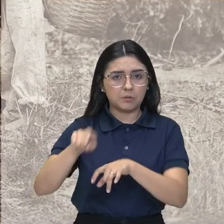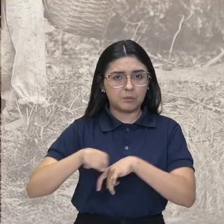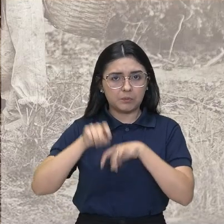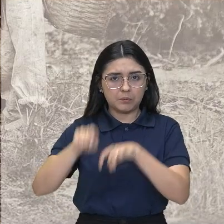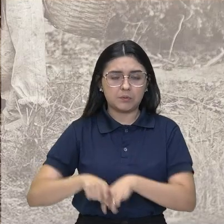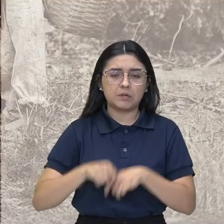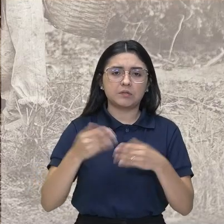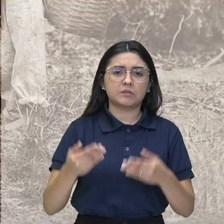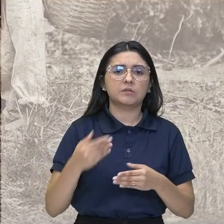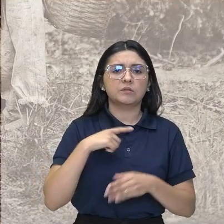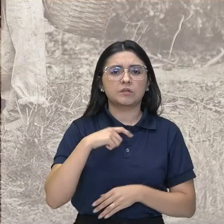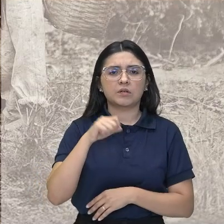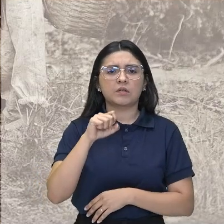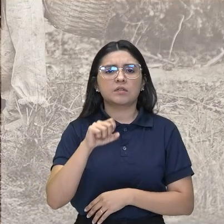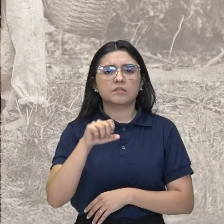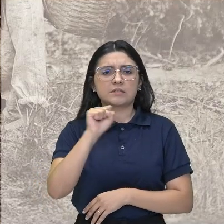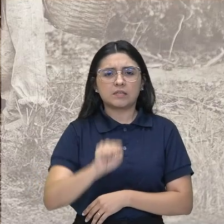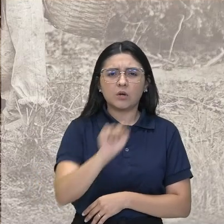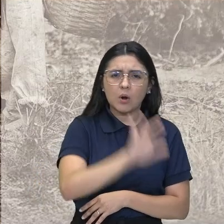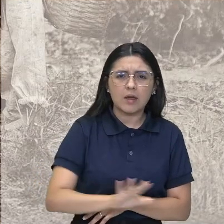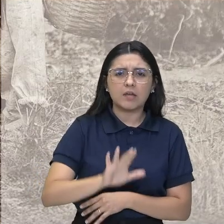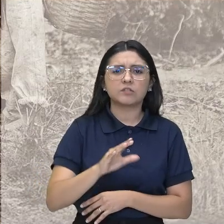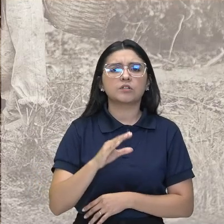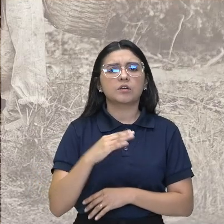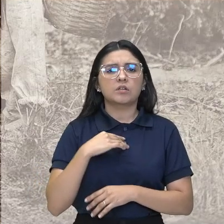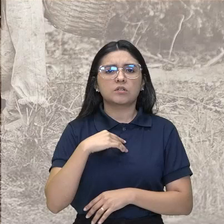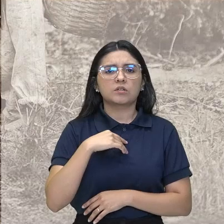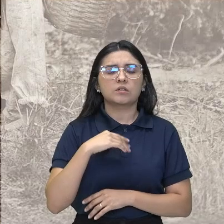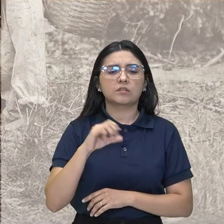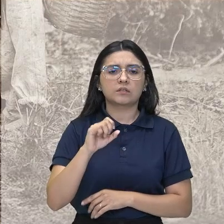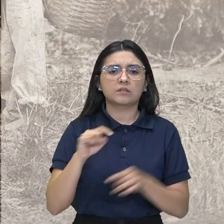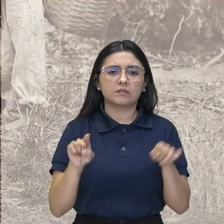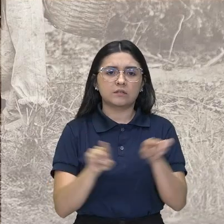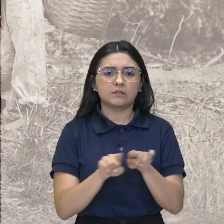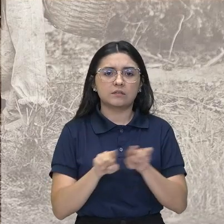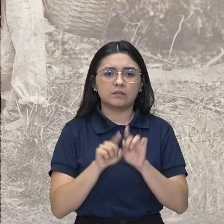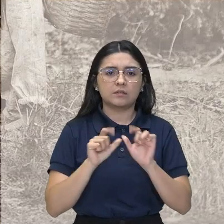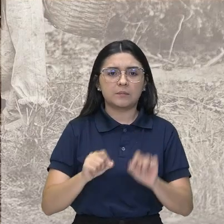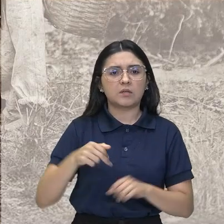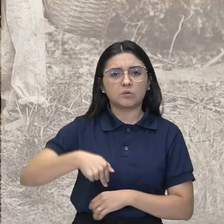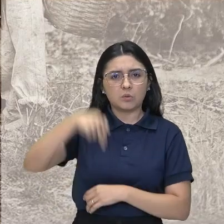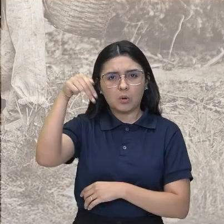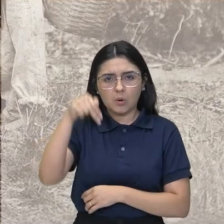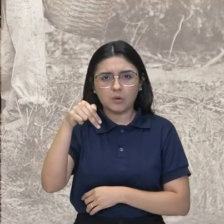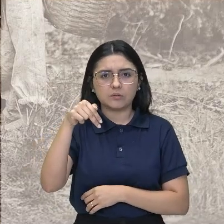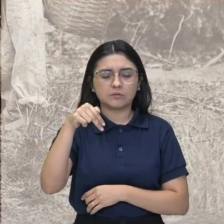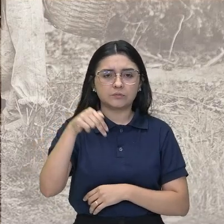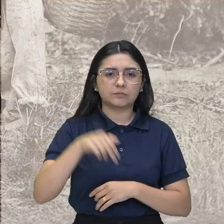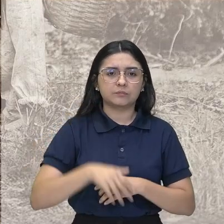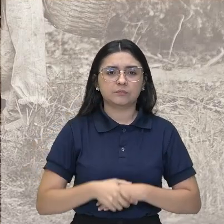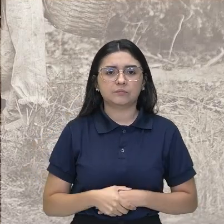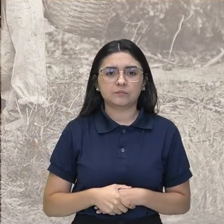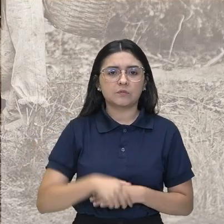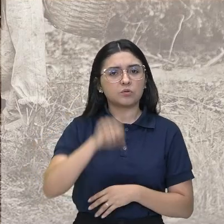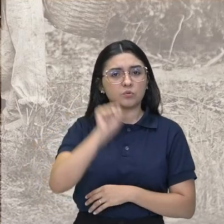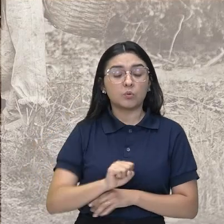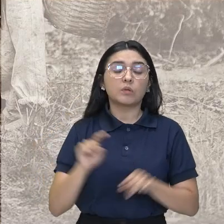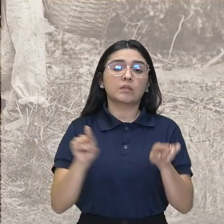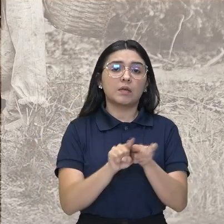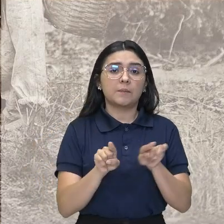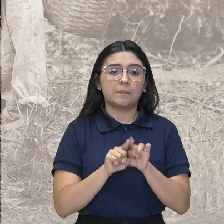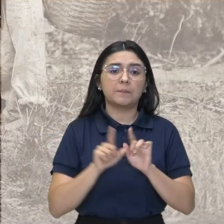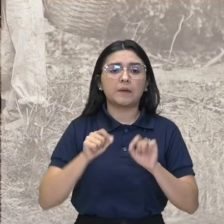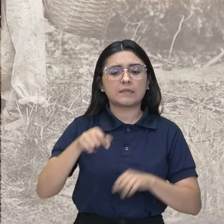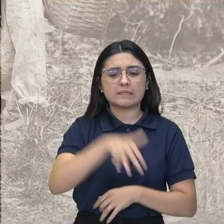região centro-oeste, a região sudeste também, e também a região norte. Tem a questão do latifúndio